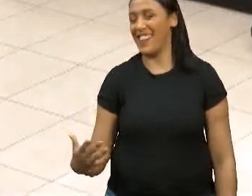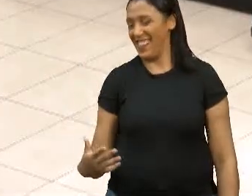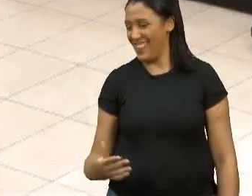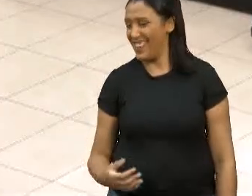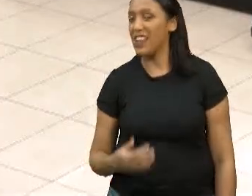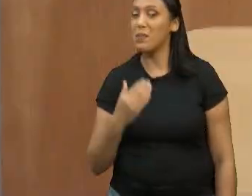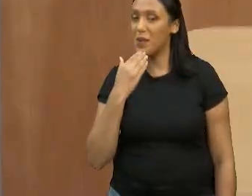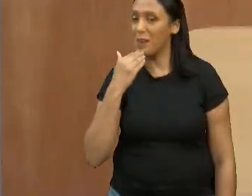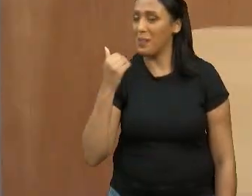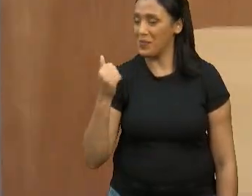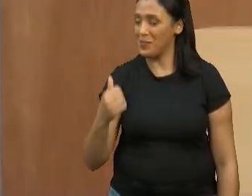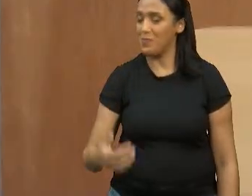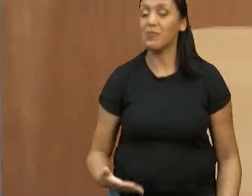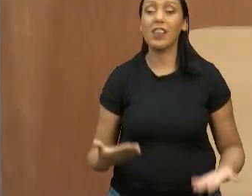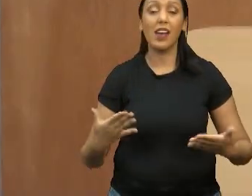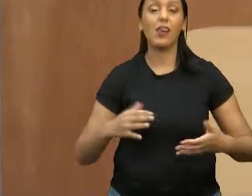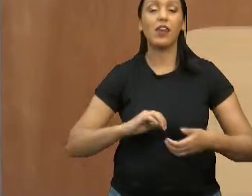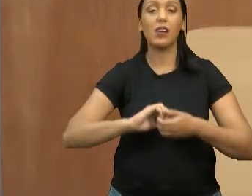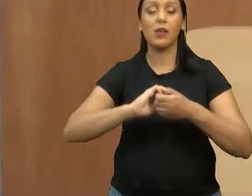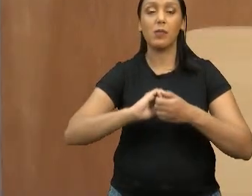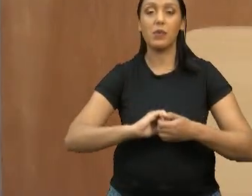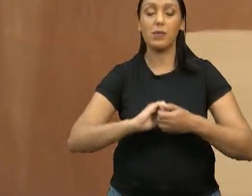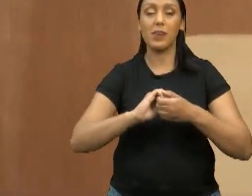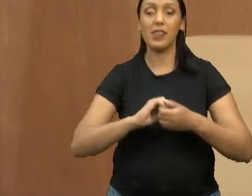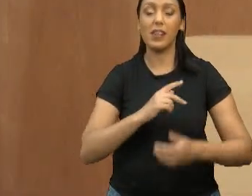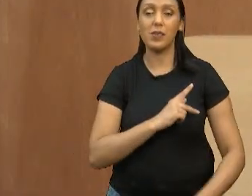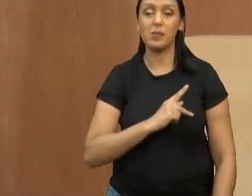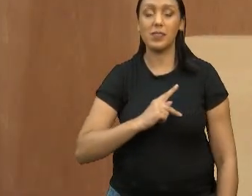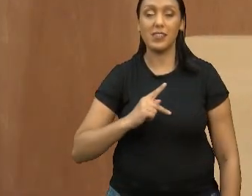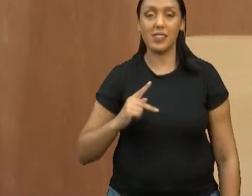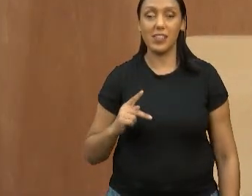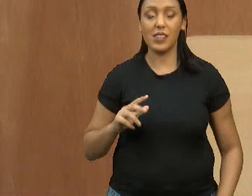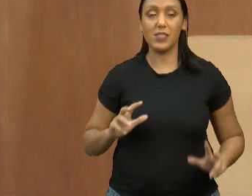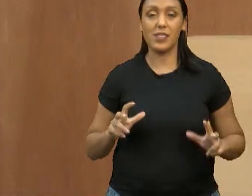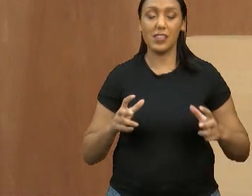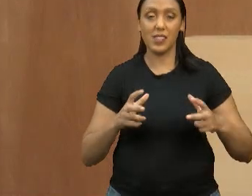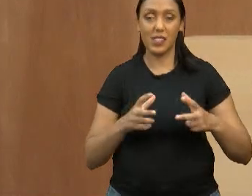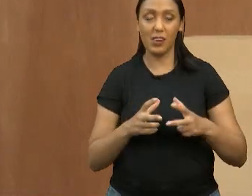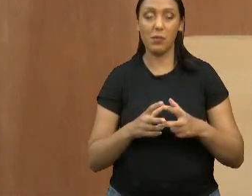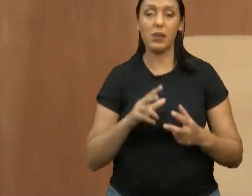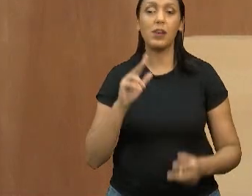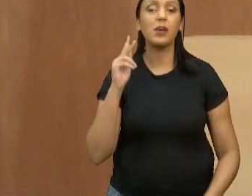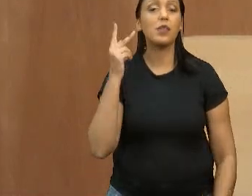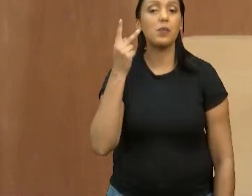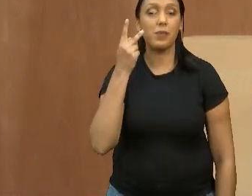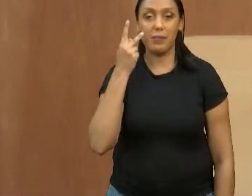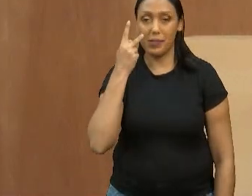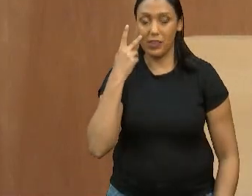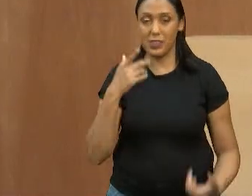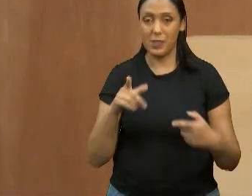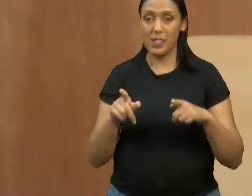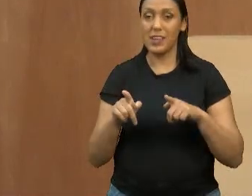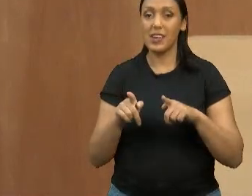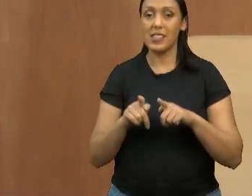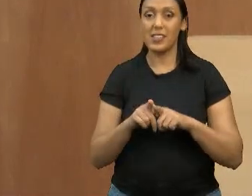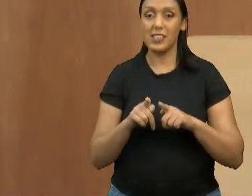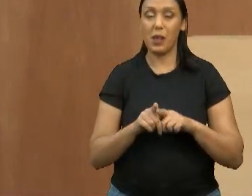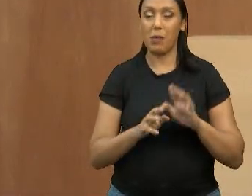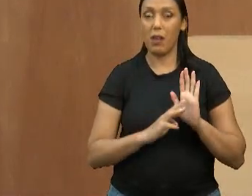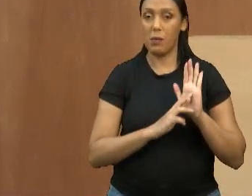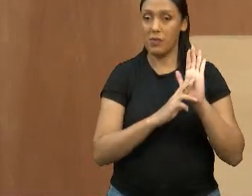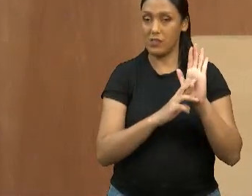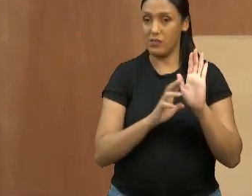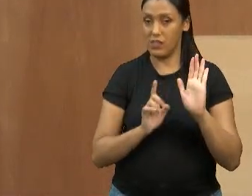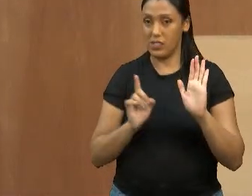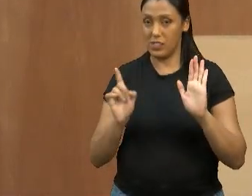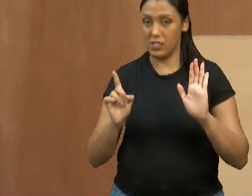bom. Quero aqui cumprimentar o presidente desta casa, Paulinho do Esporte, na pessoa dele já cumprimentar os nobres pares que aqui